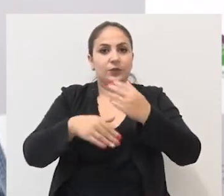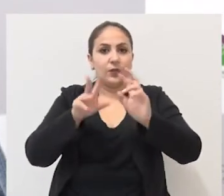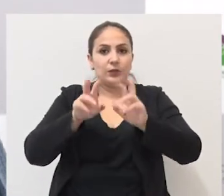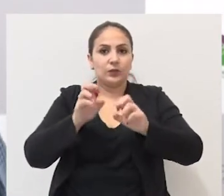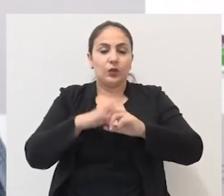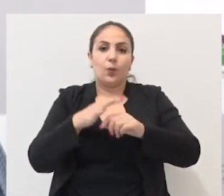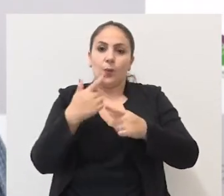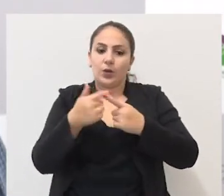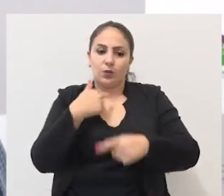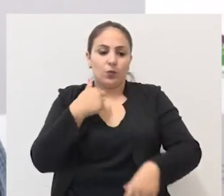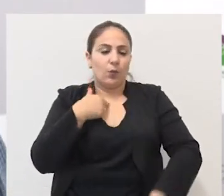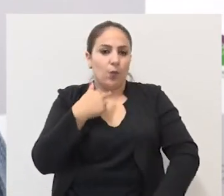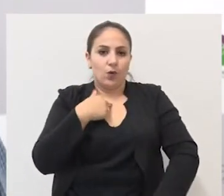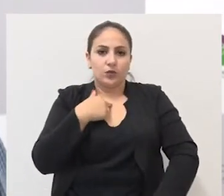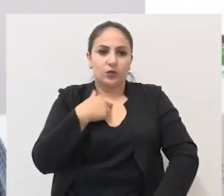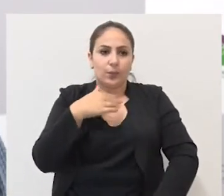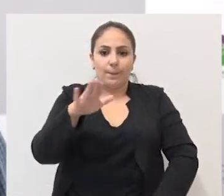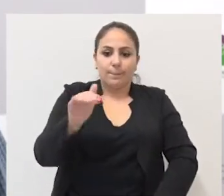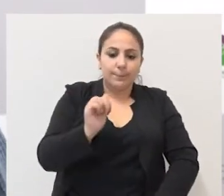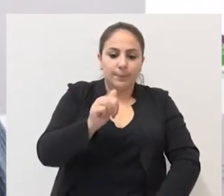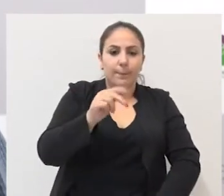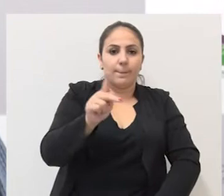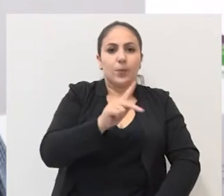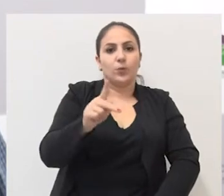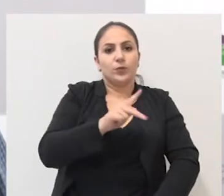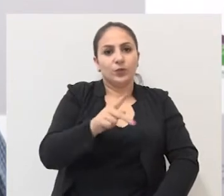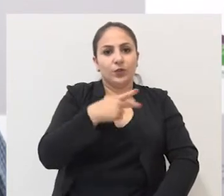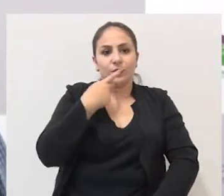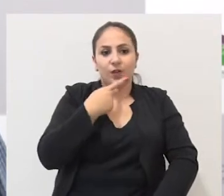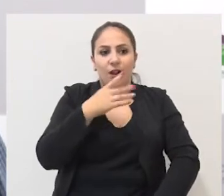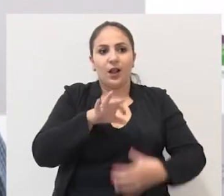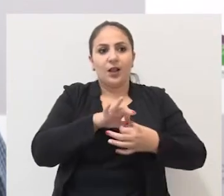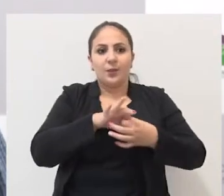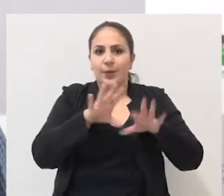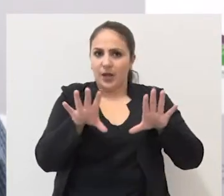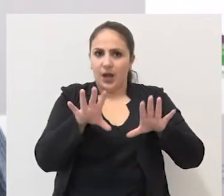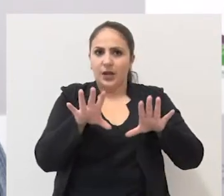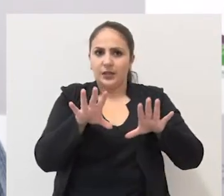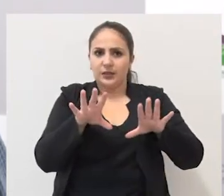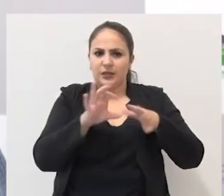desenvolver o tema, porque eu não posso pegar um professor, embora se diga da liberdade de